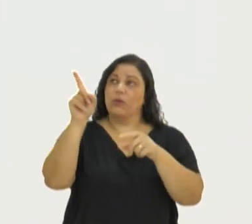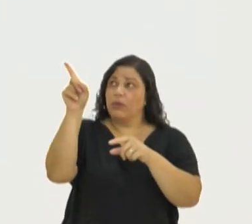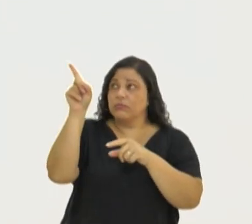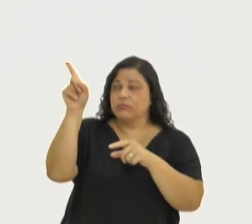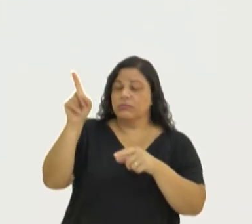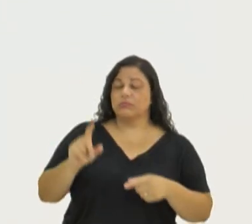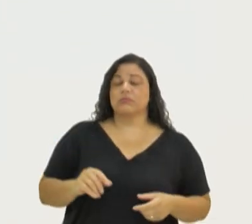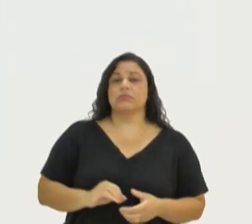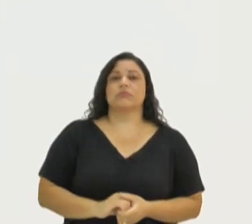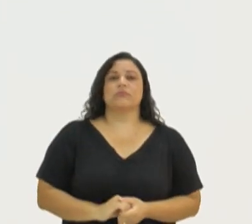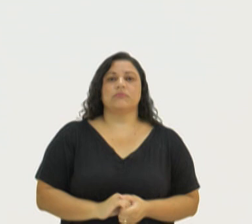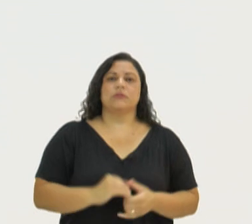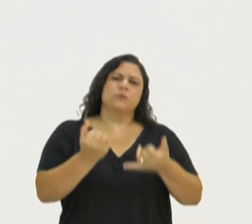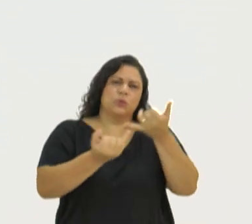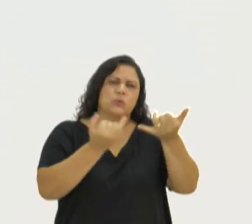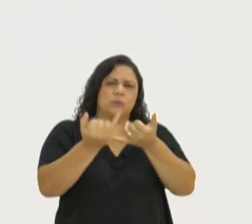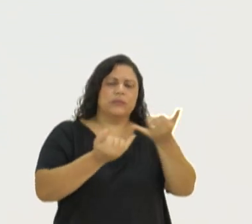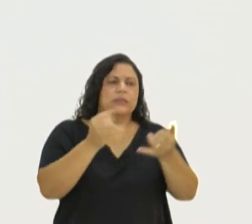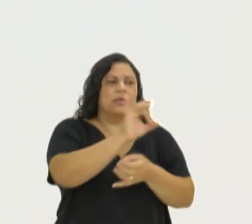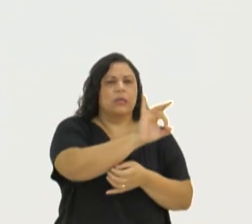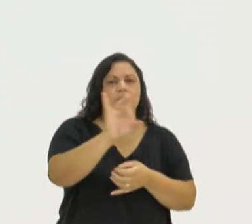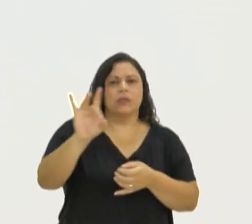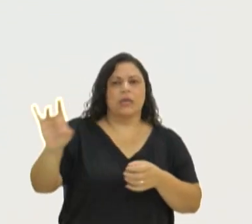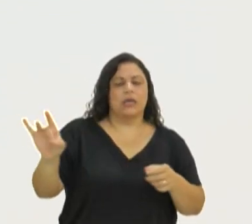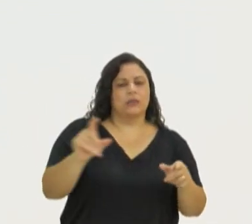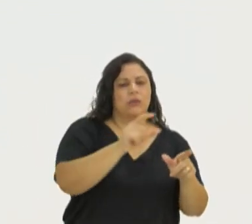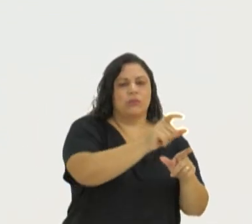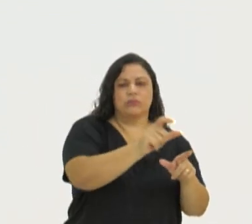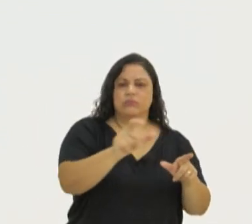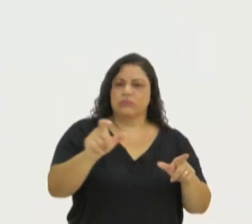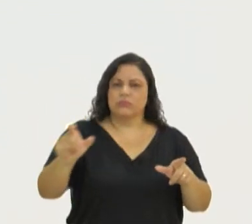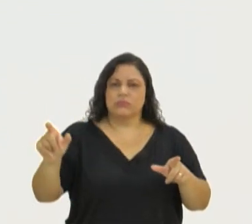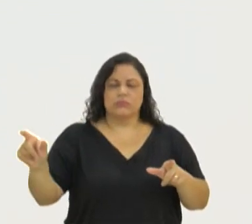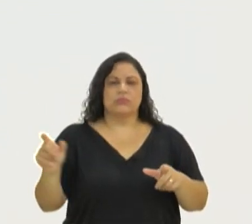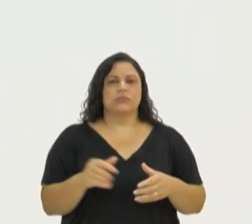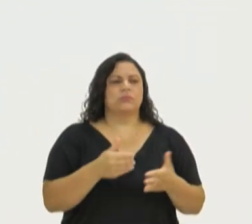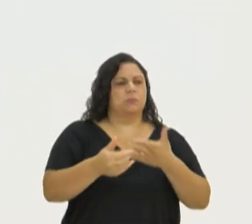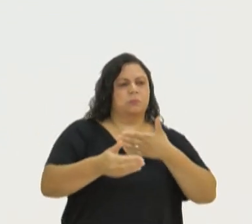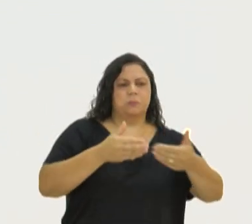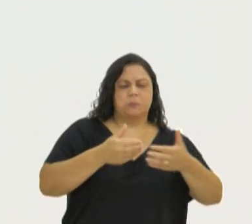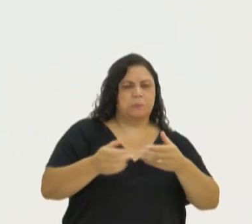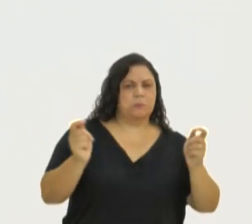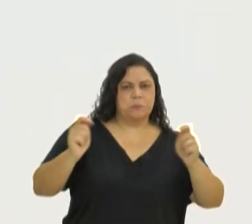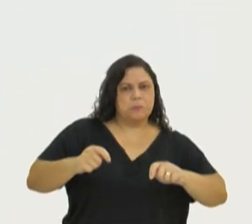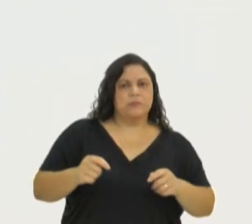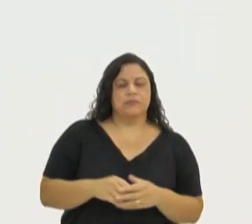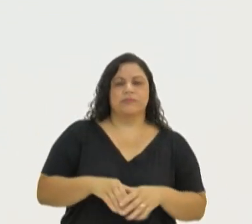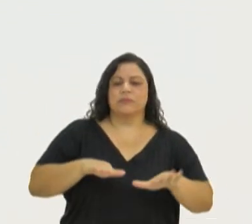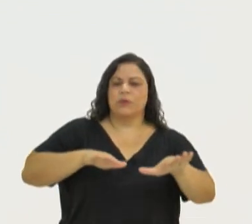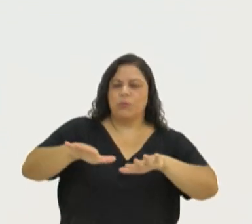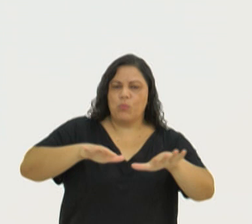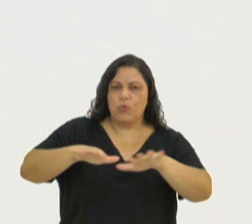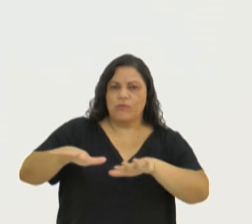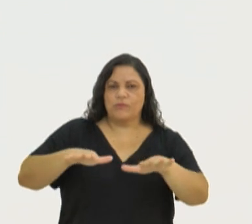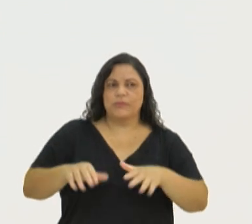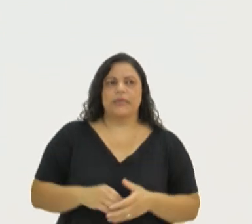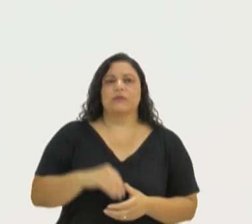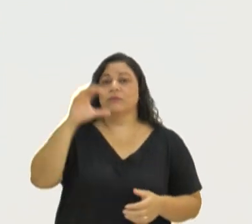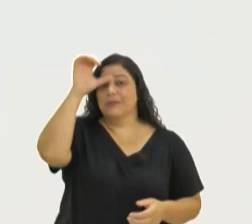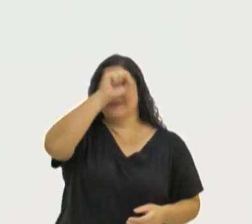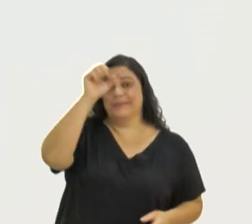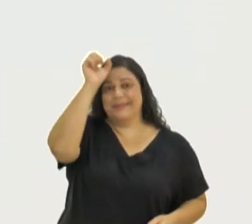com cada uma das peças de maneira gamificada para aprender a movimentar essas peças. Então, nós vamos começar